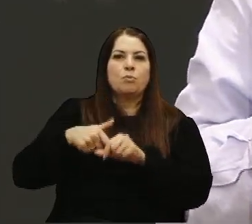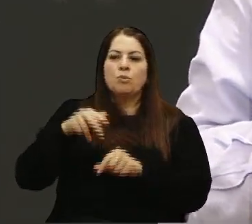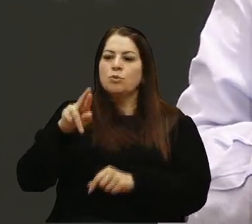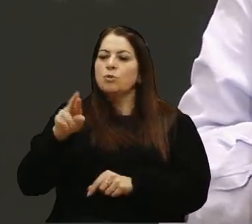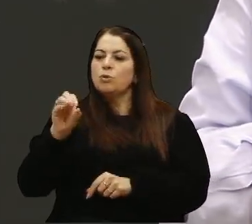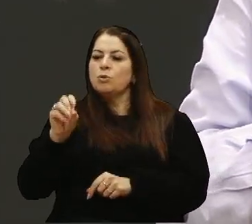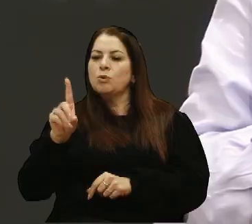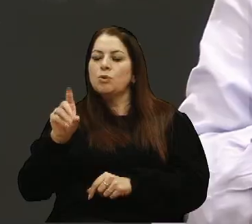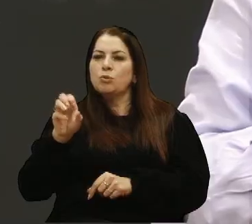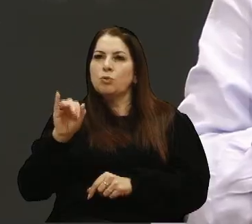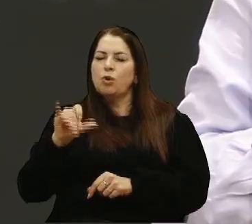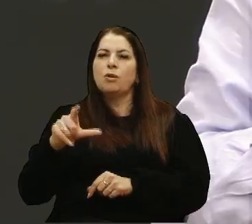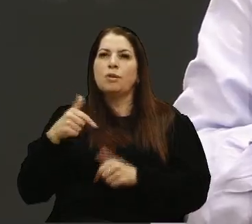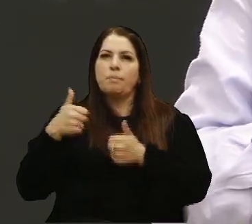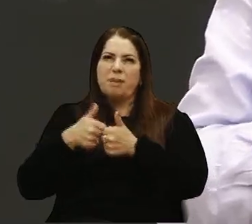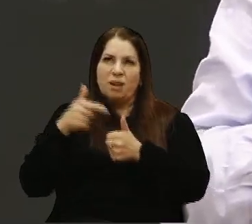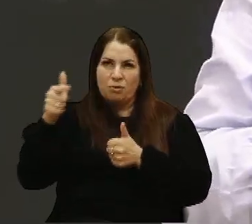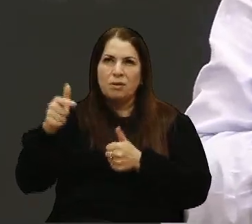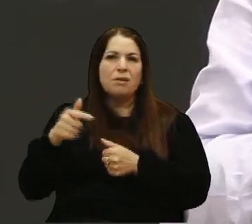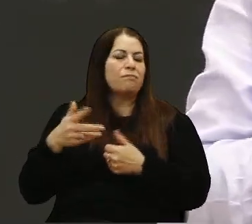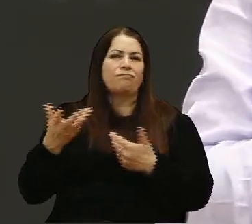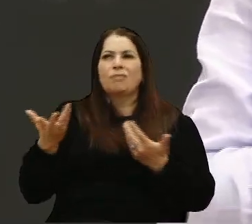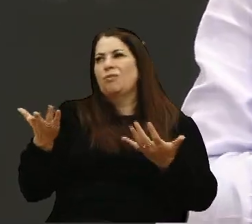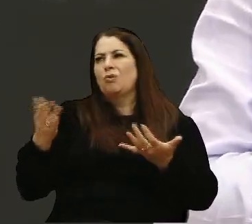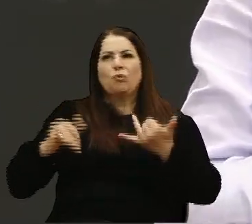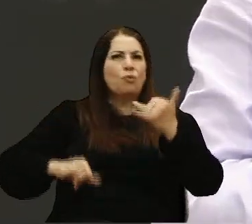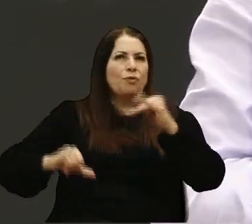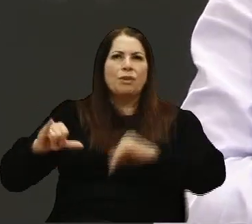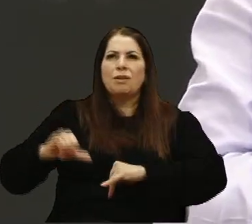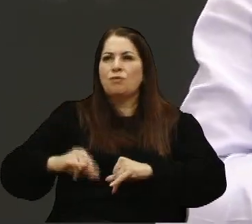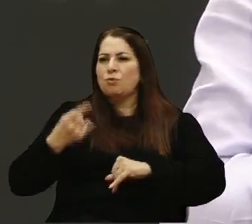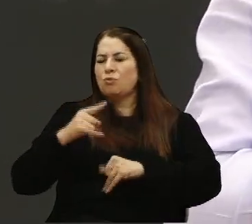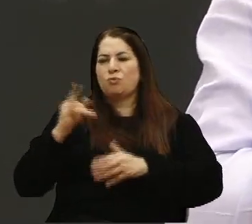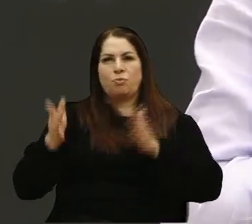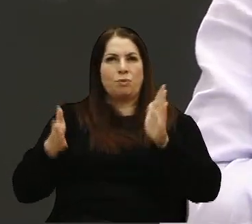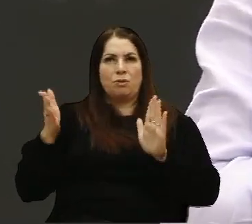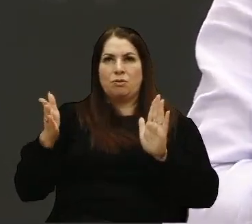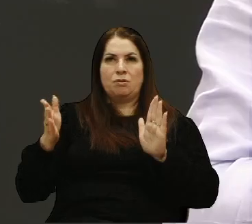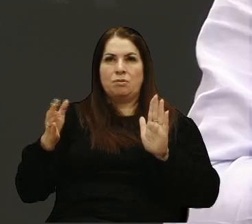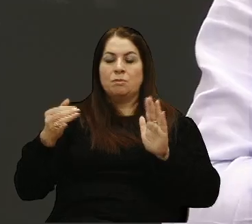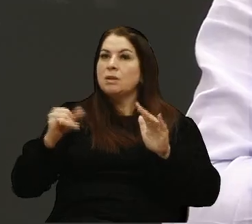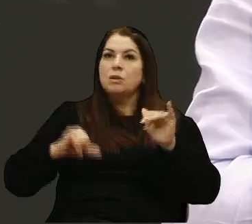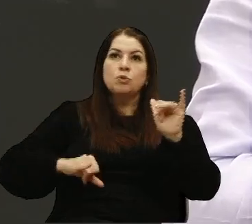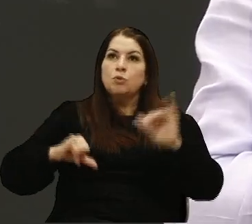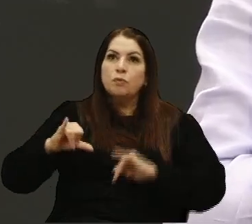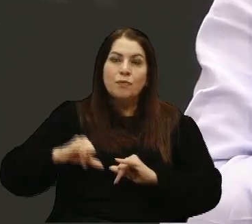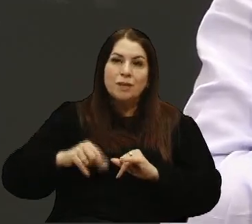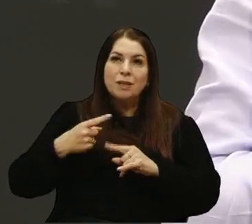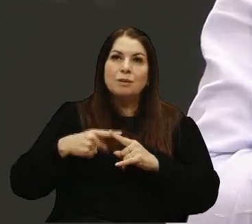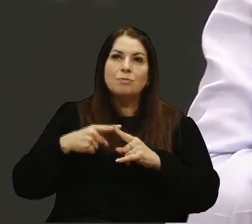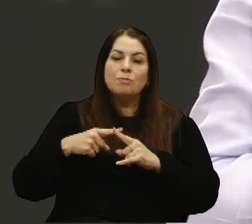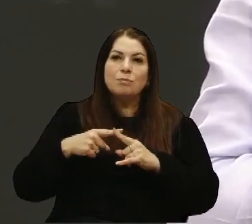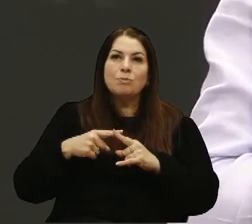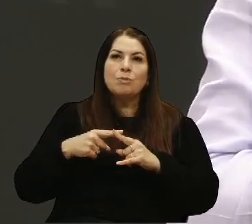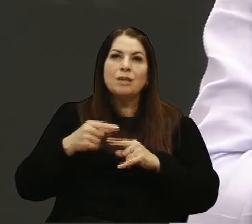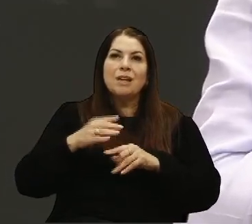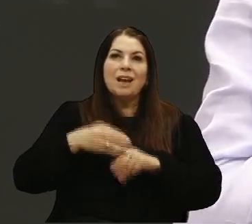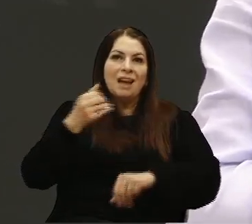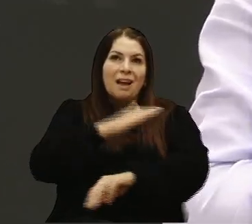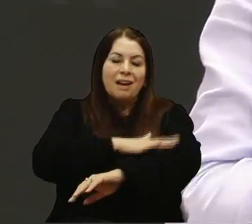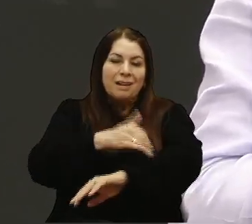Rodóio, que se encontra na Dr. Montauri, já sofreram muito no último período, eu sei, mas não sofreram, vereador Santo Fantinel, porque arrancaram o